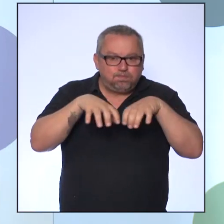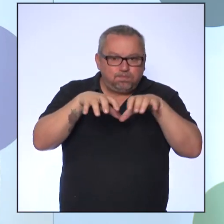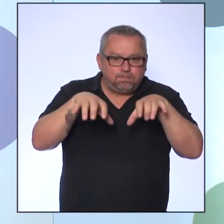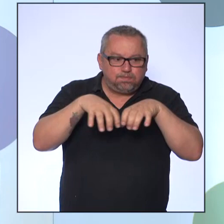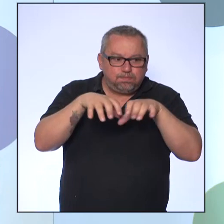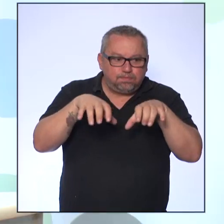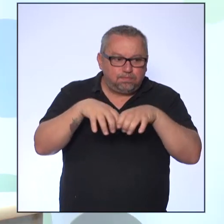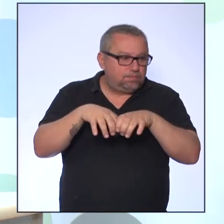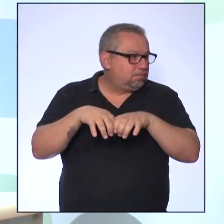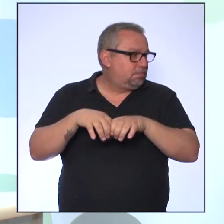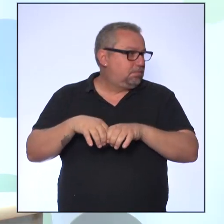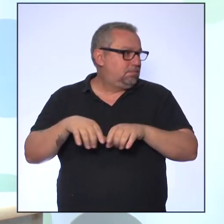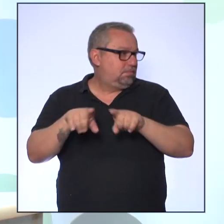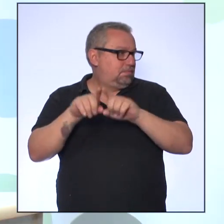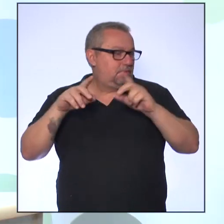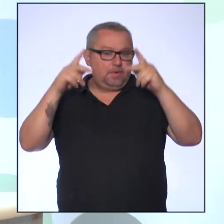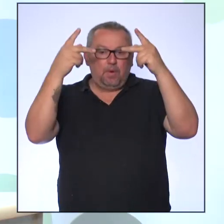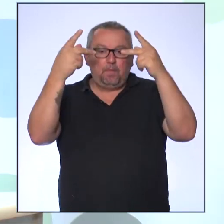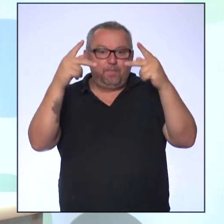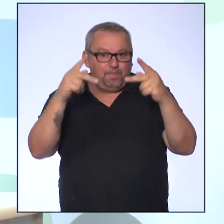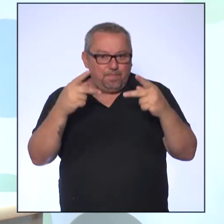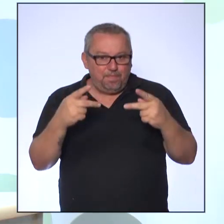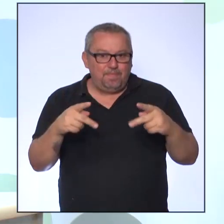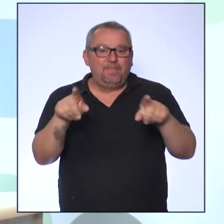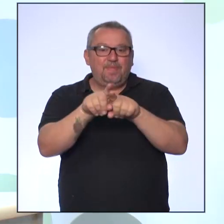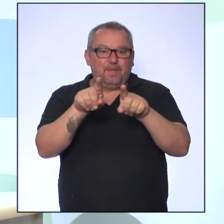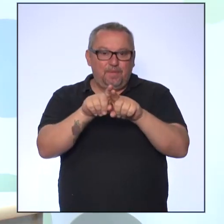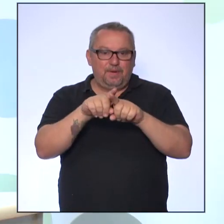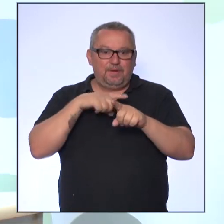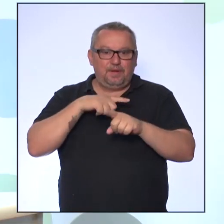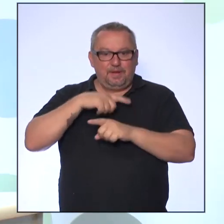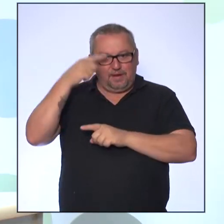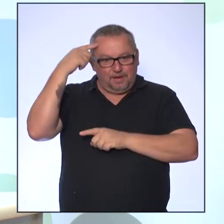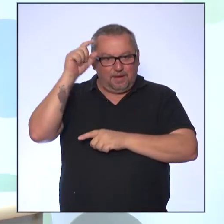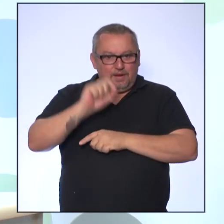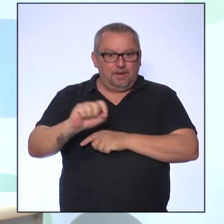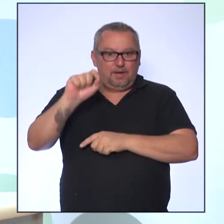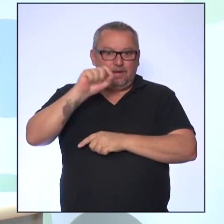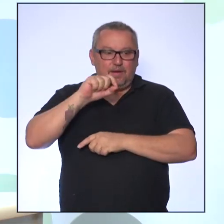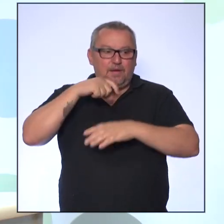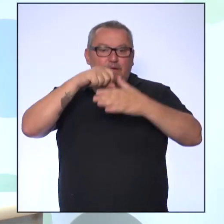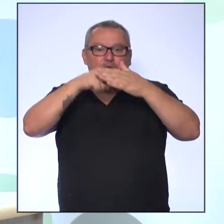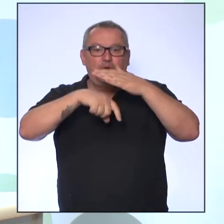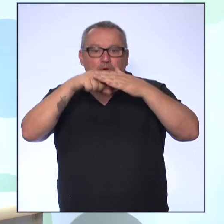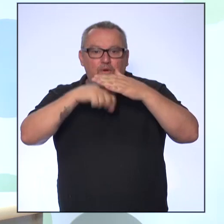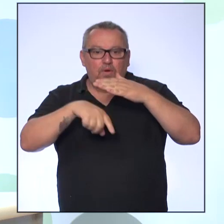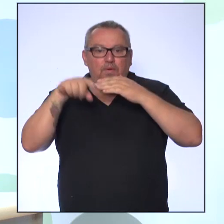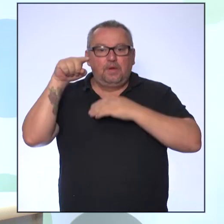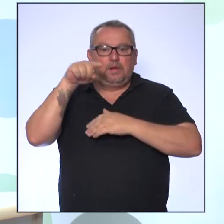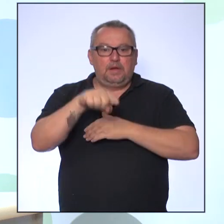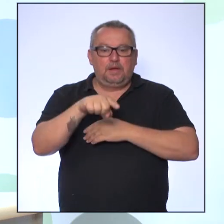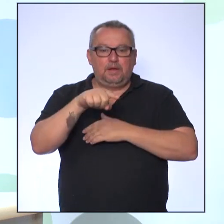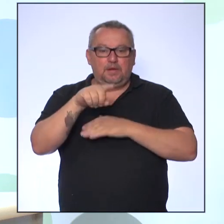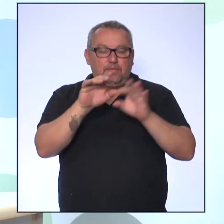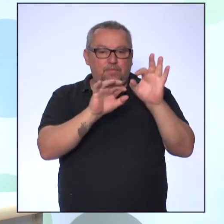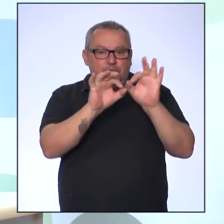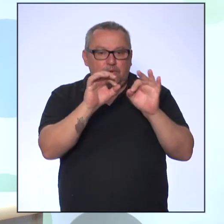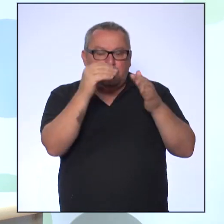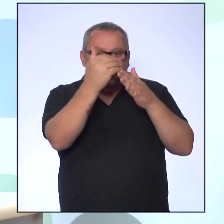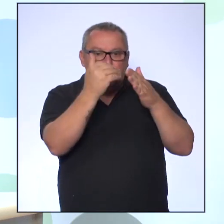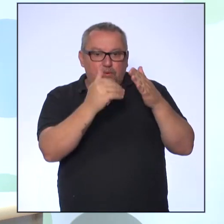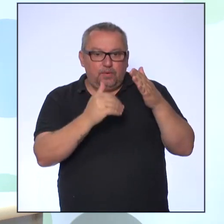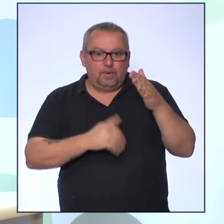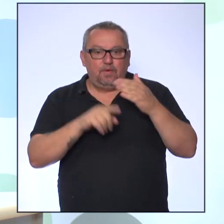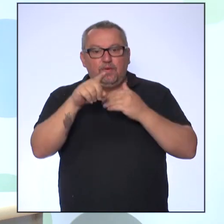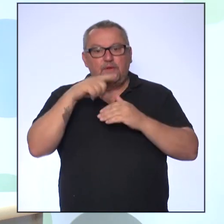a ver? Sim, tem a ver sim, Rafa. A ideia aí, né, no caso desse fluxograma, dessa ordem, né, é você ter